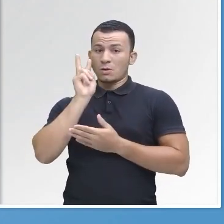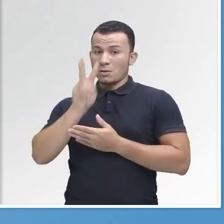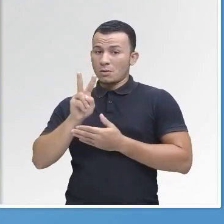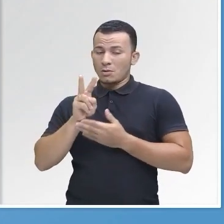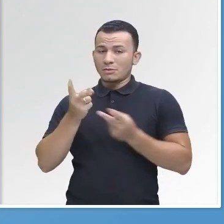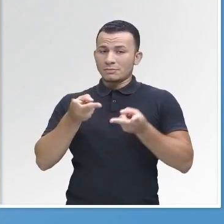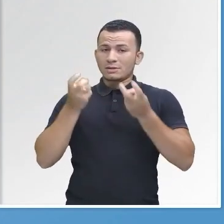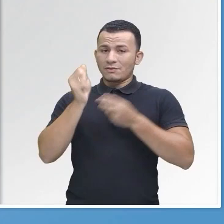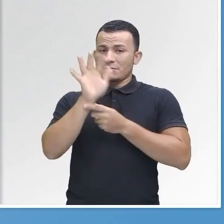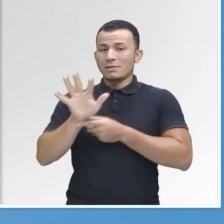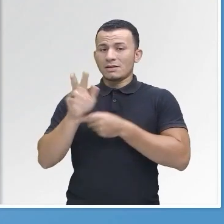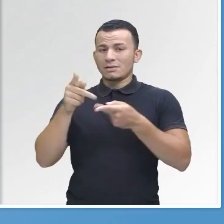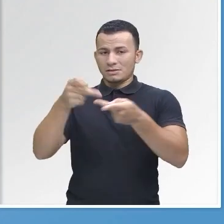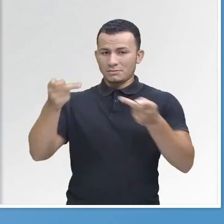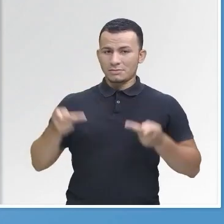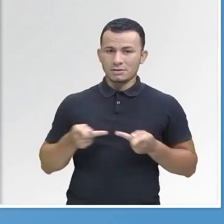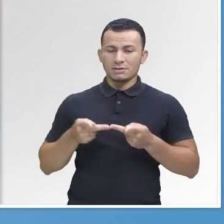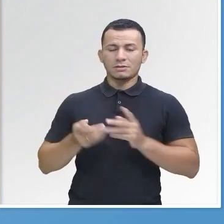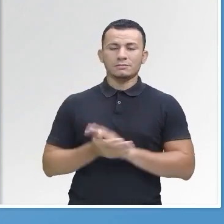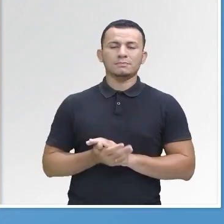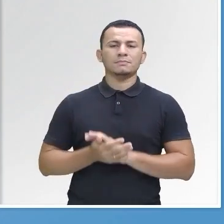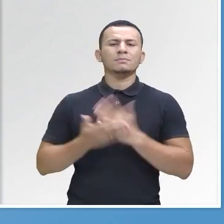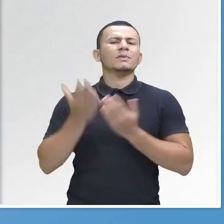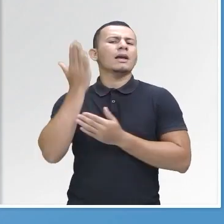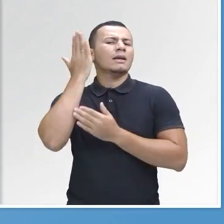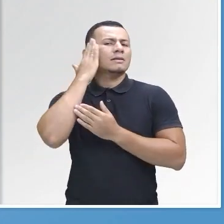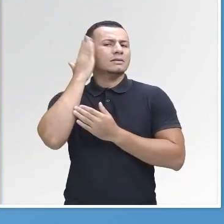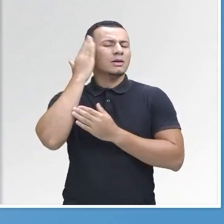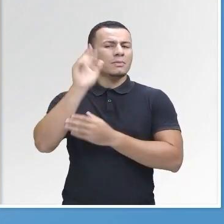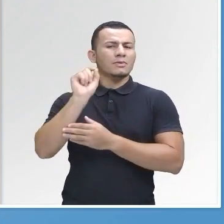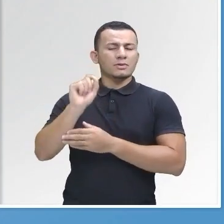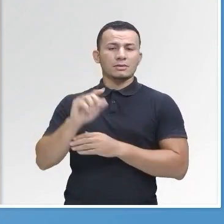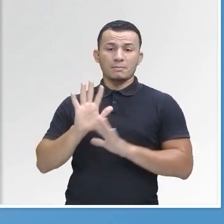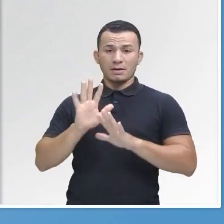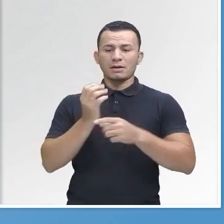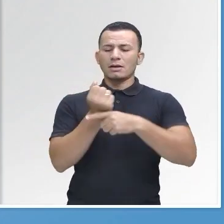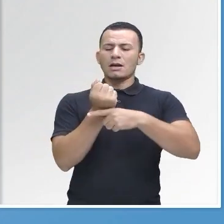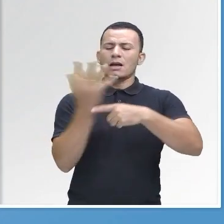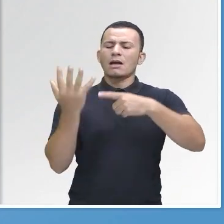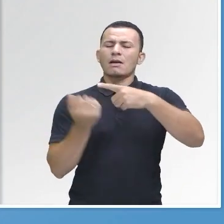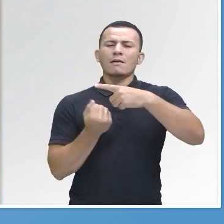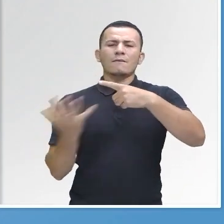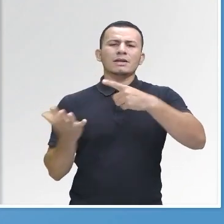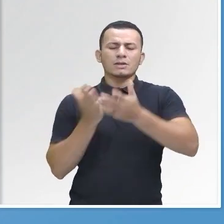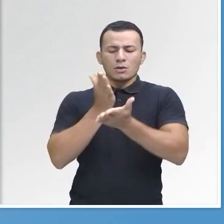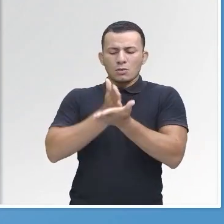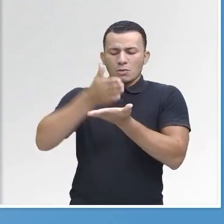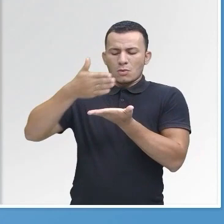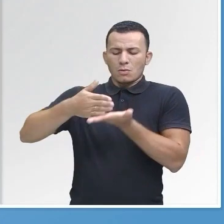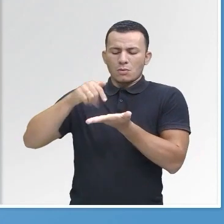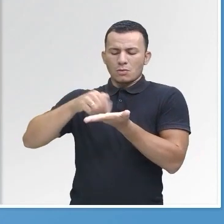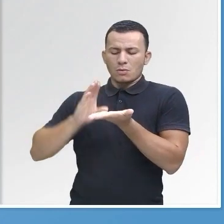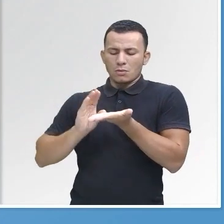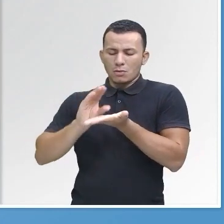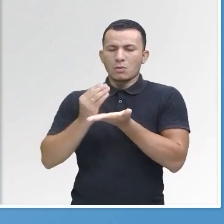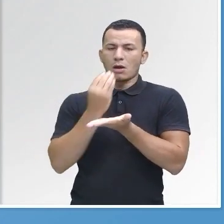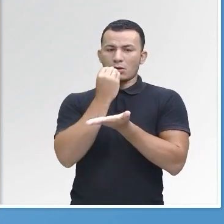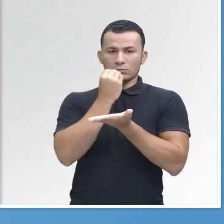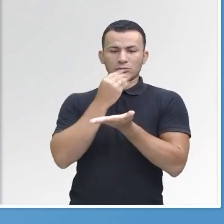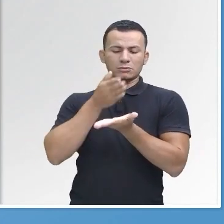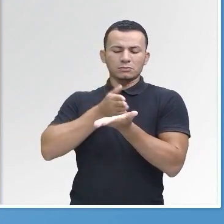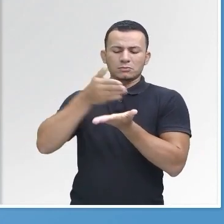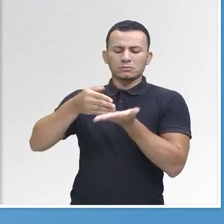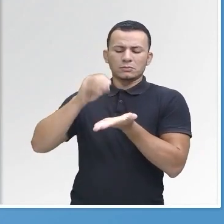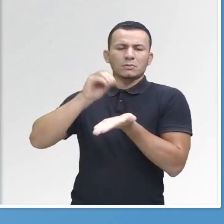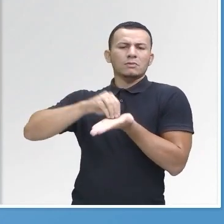Maria comeu. E o que o item quer saber? Qual a fração que corresponde à parte que Maria comeu da pizza? Então,